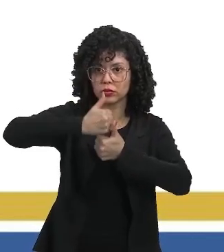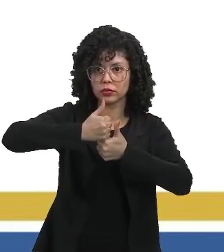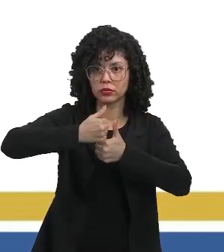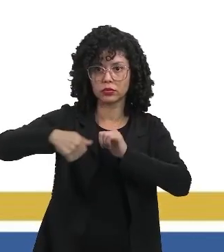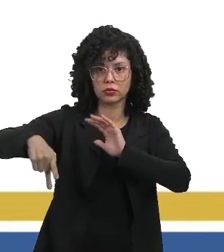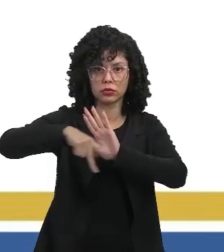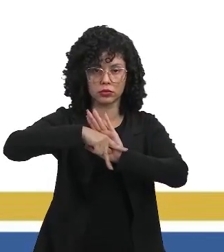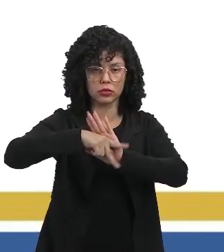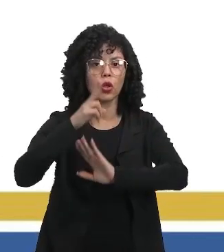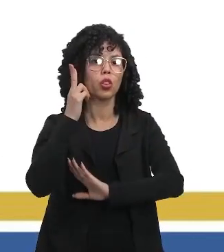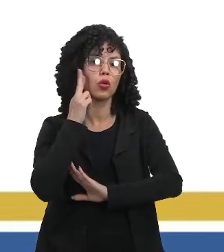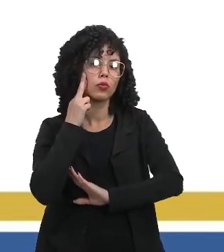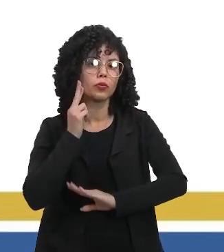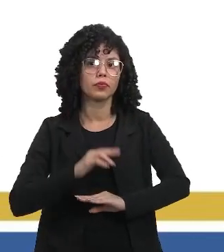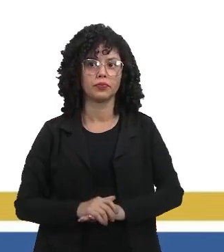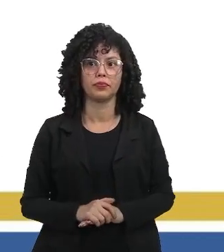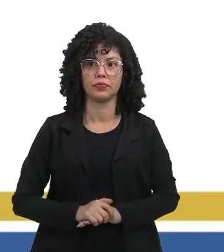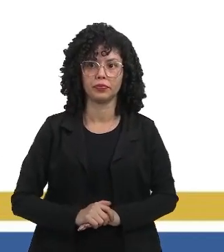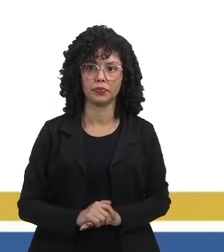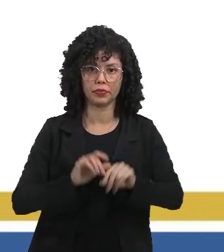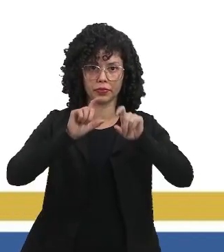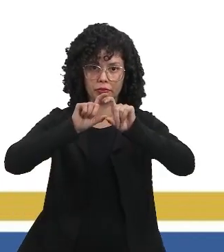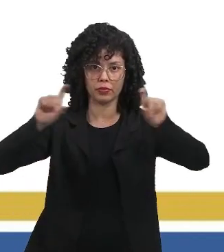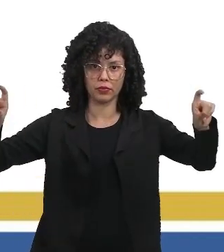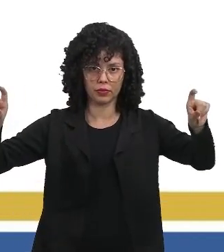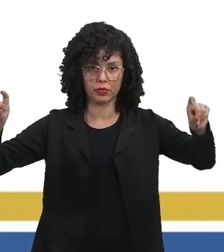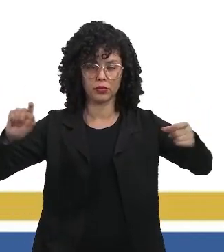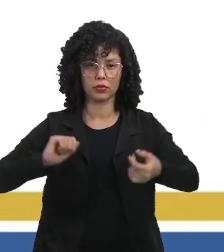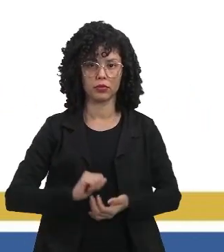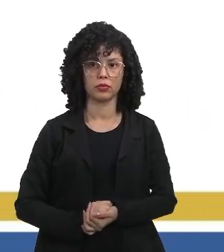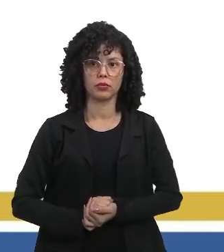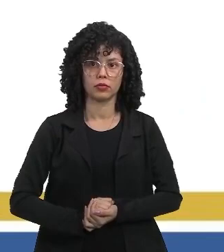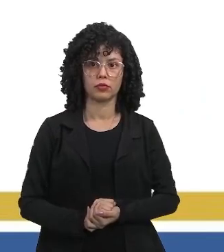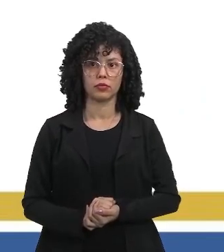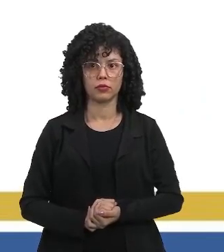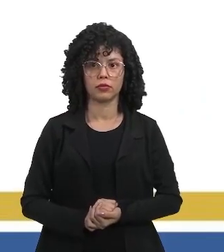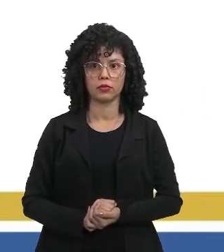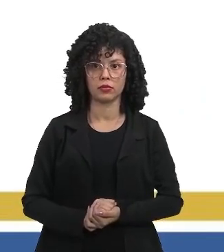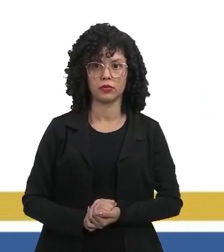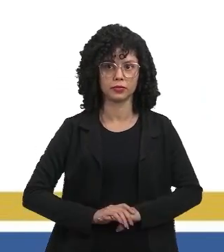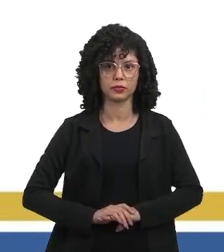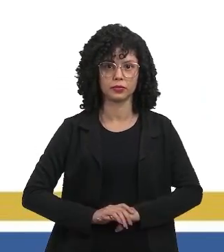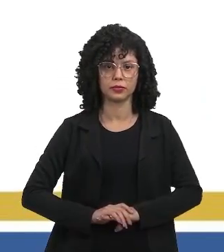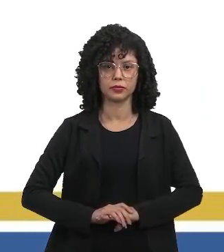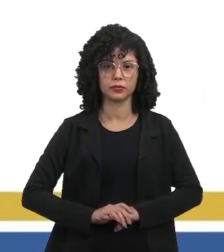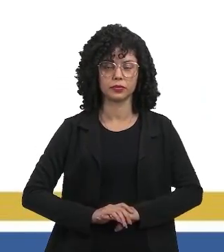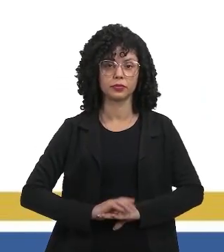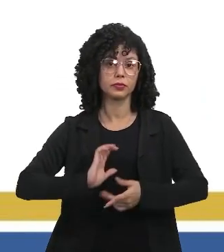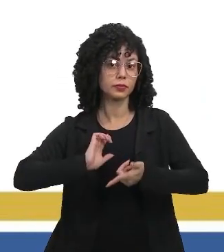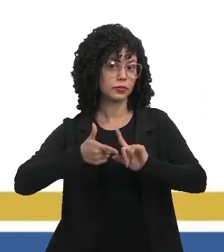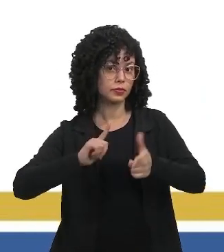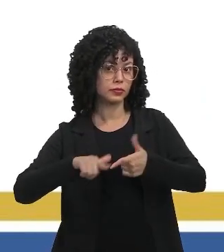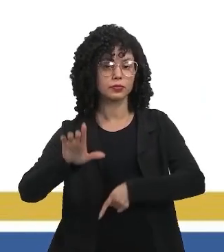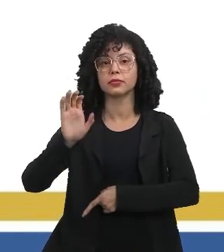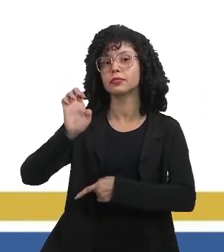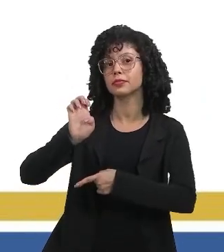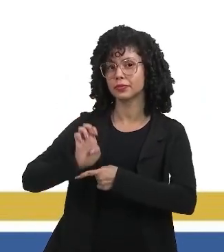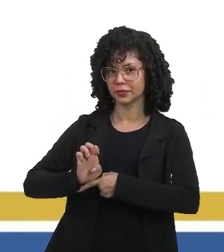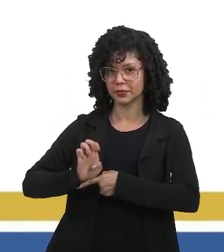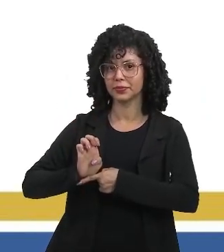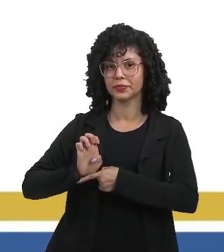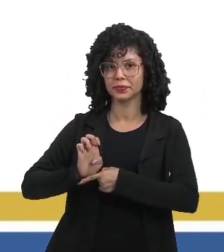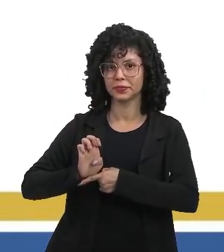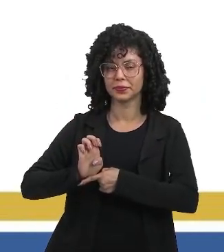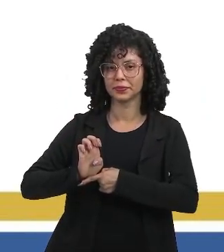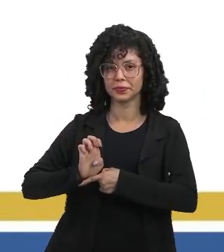tornar uma cadeia normal uma cadeia reta E aí sim nosso gabarito então a alternativa correta é a